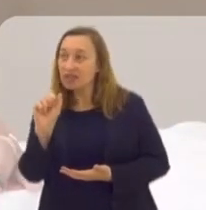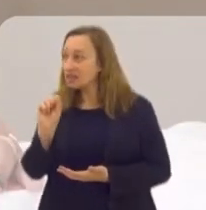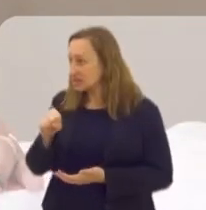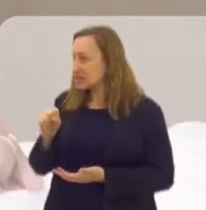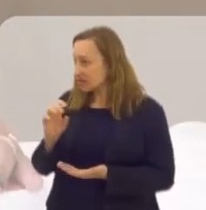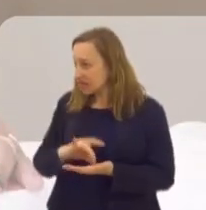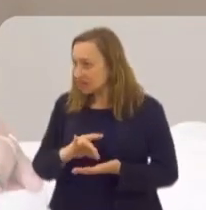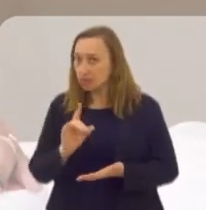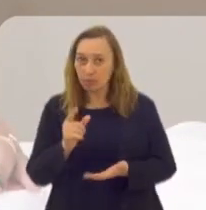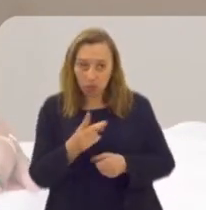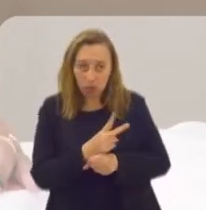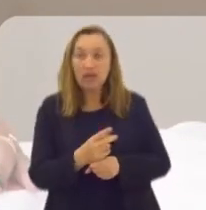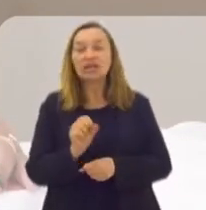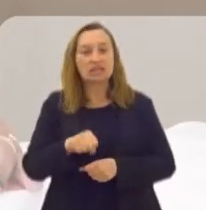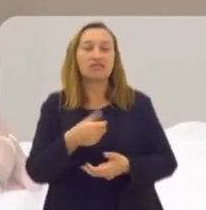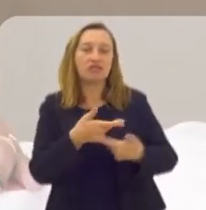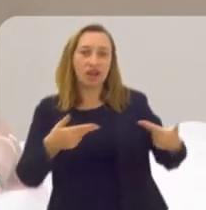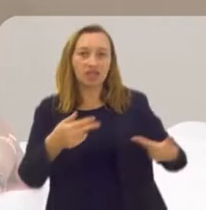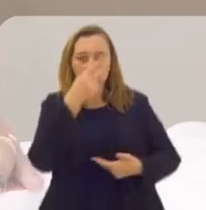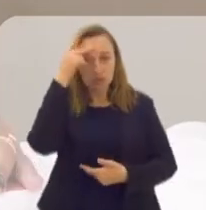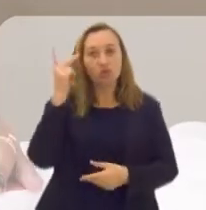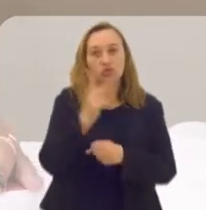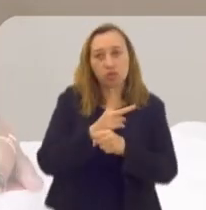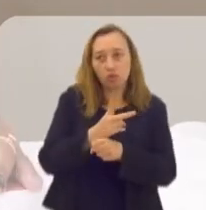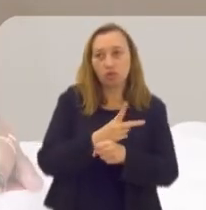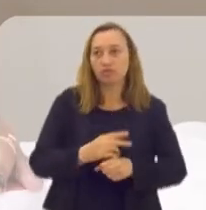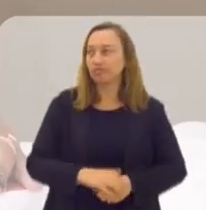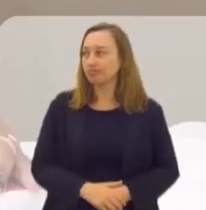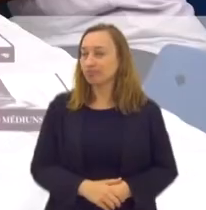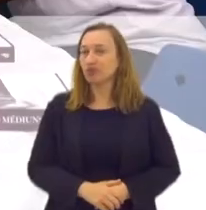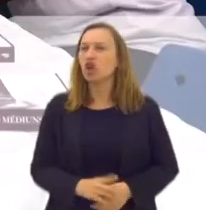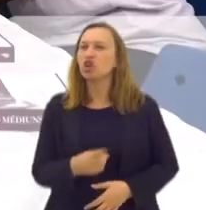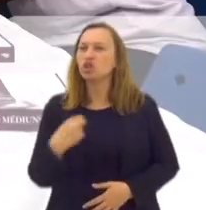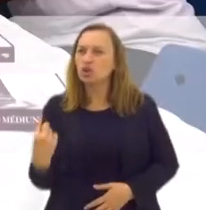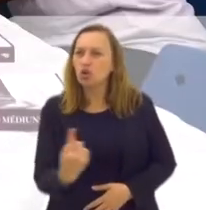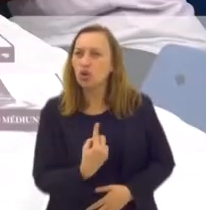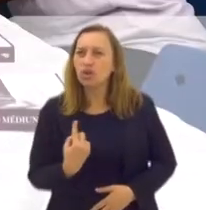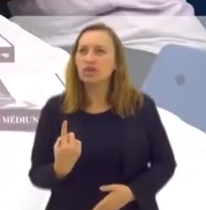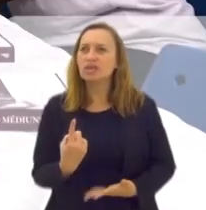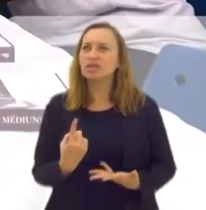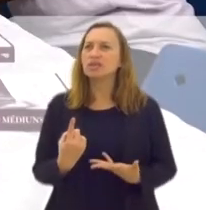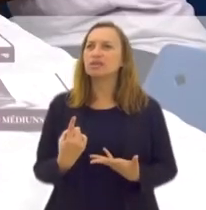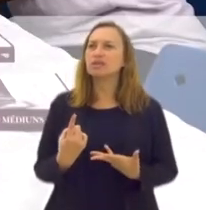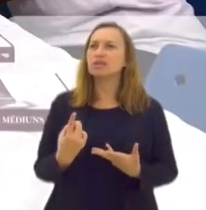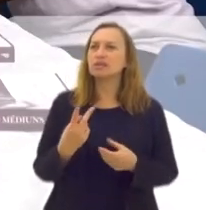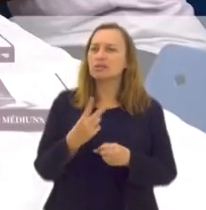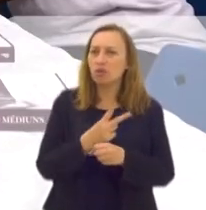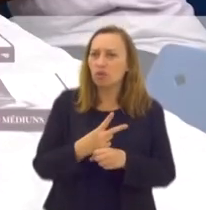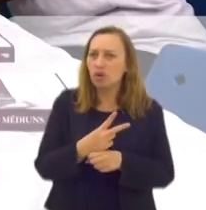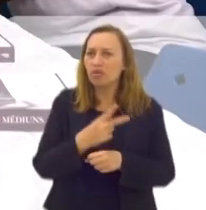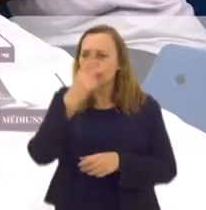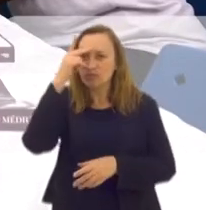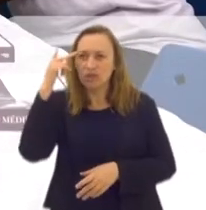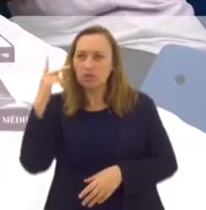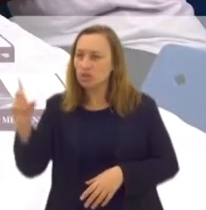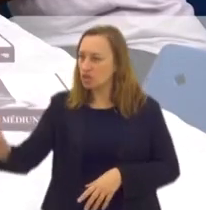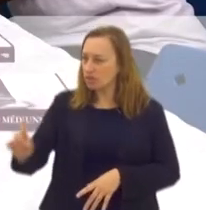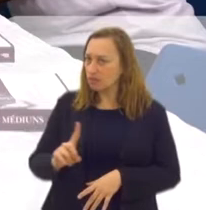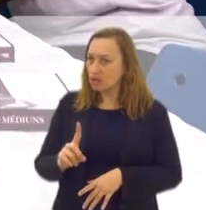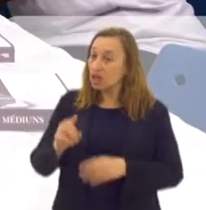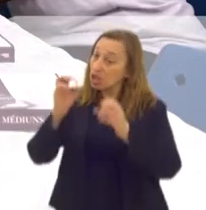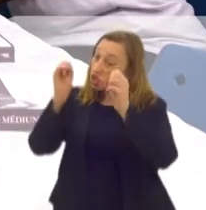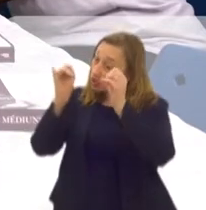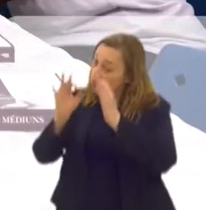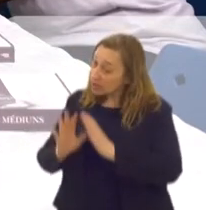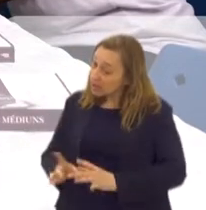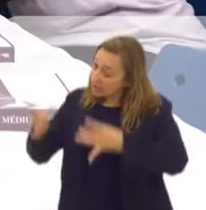Eles realmente procuram. Muitas pessoas procuram. Nós procuramos, então, a esses que vêm,